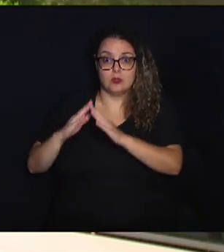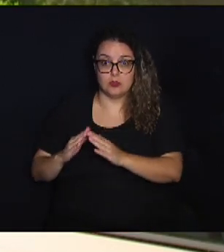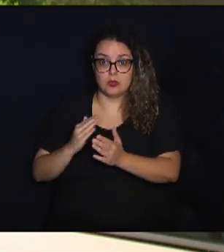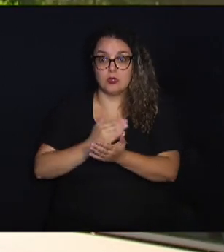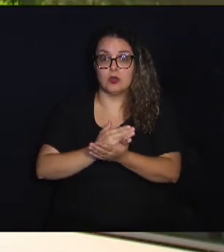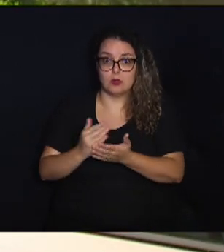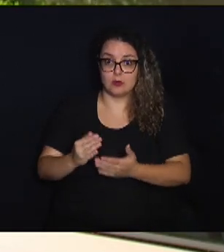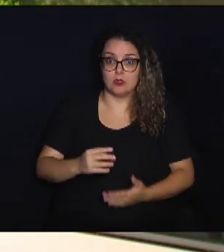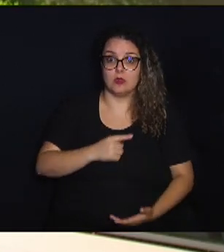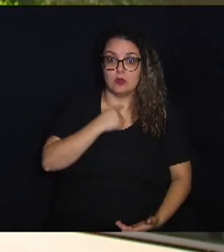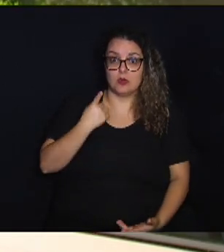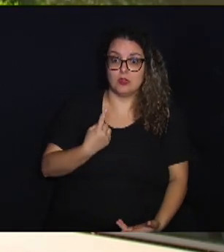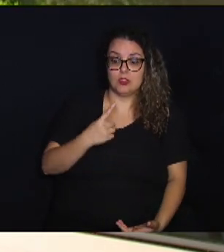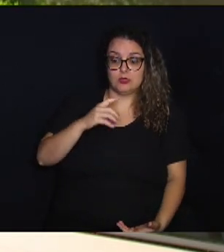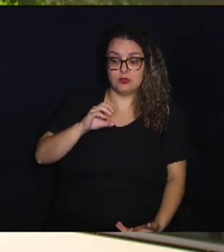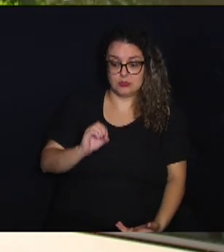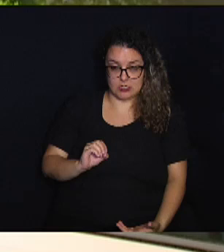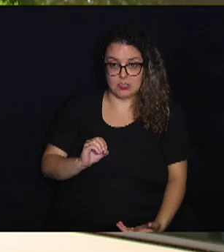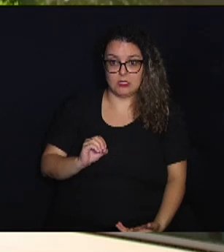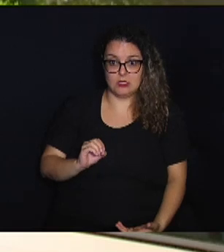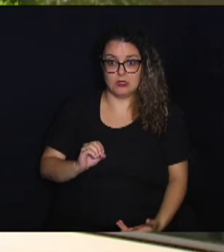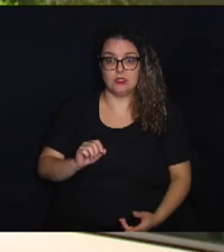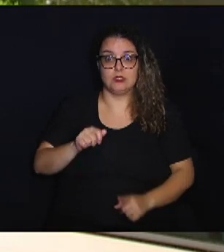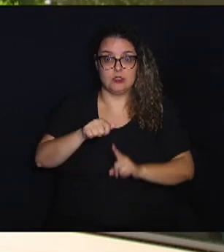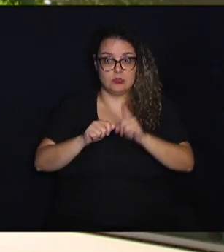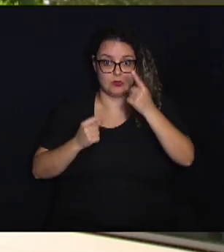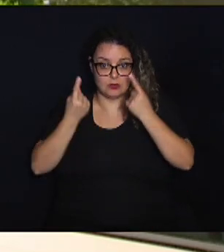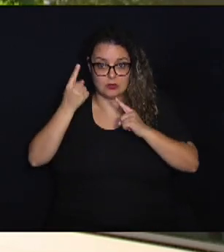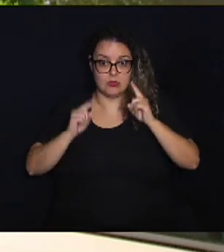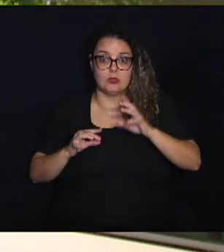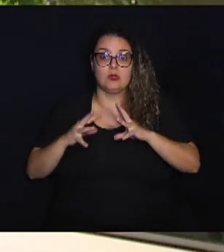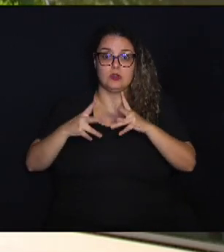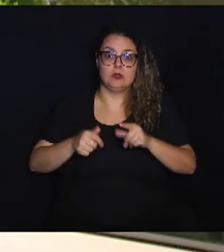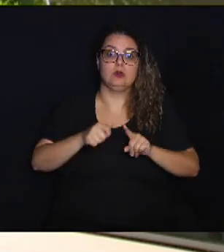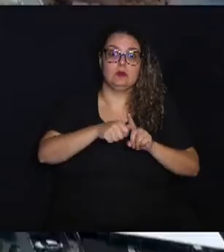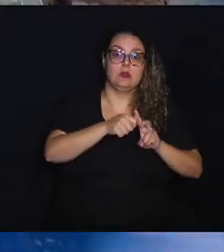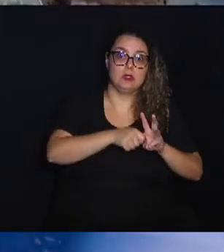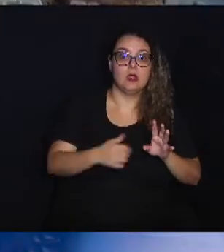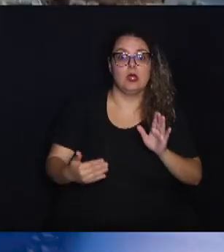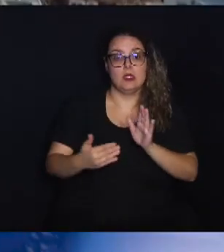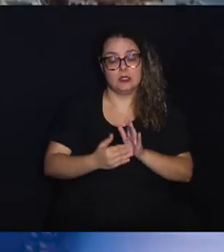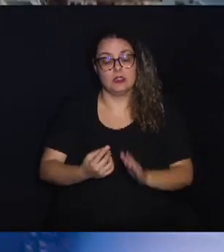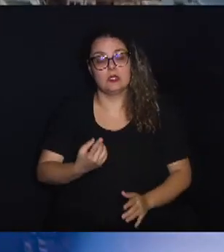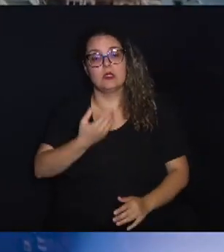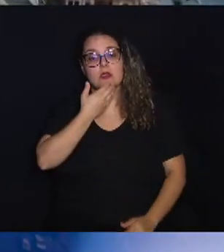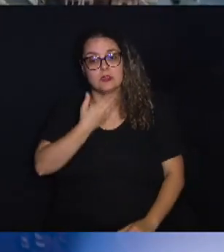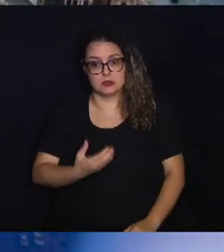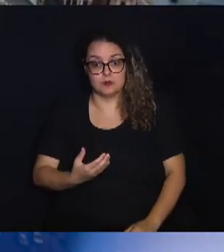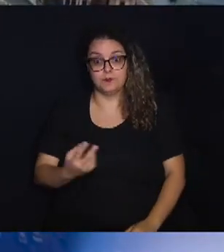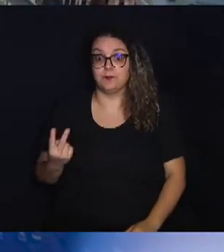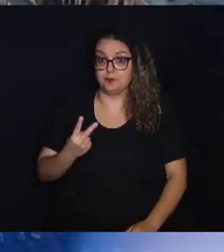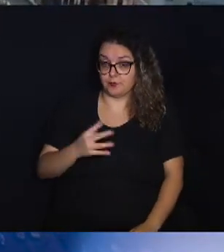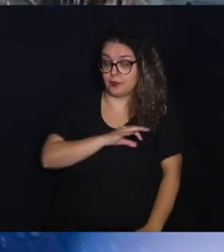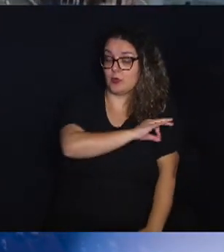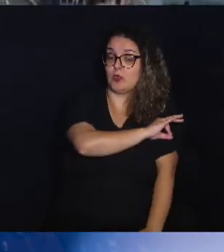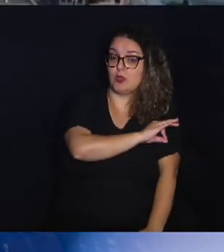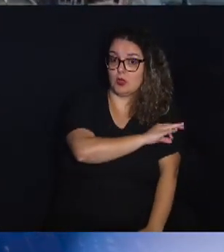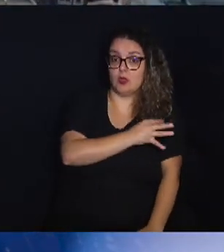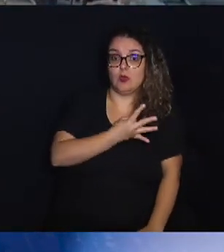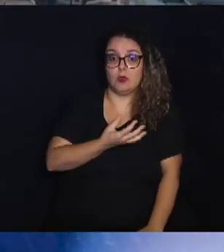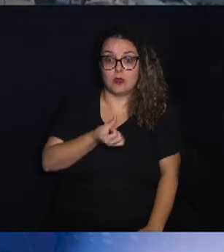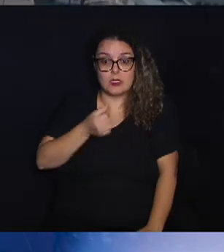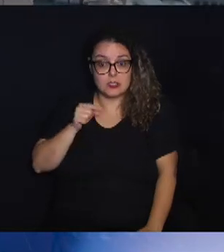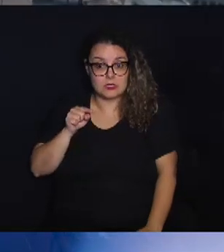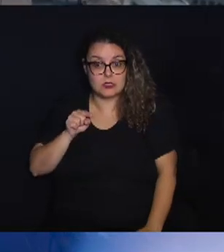a vencer a partir do dia 10 de fevereiro e vence todos os meses até dezembro. Segundo a Prefeitura, são 46